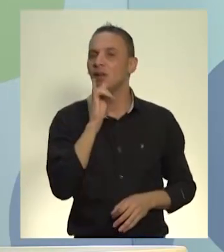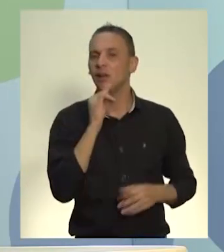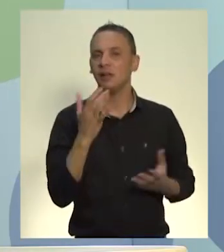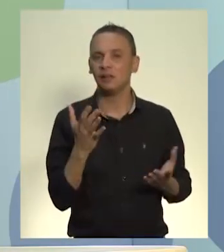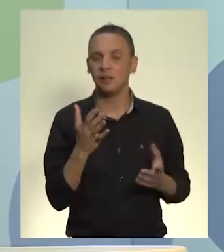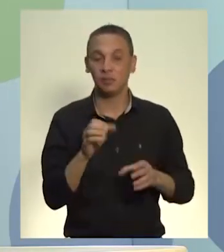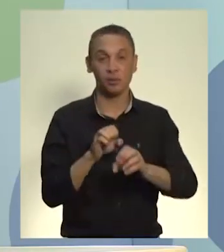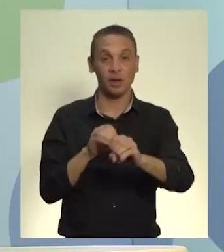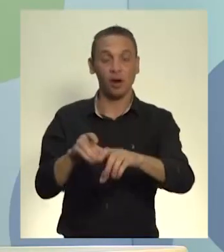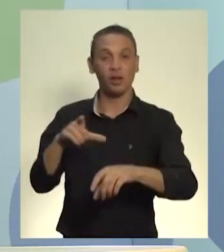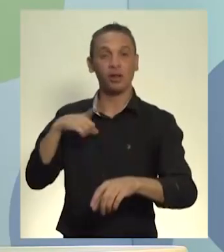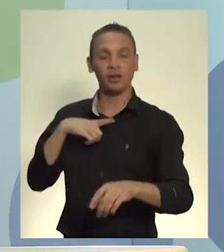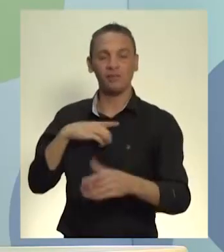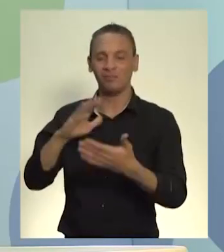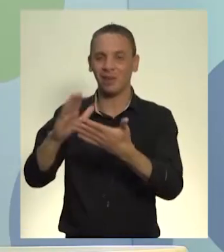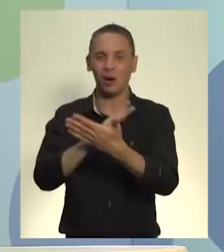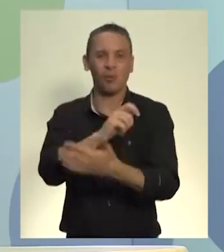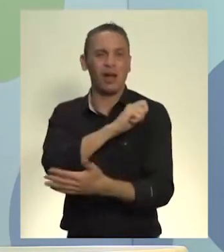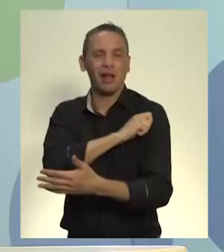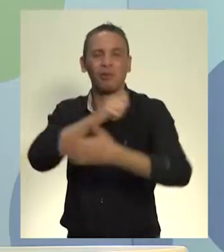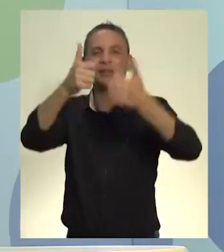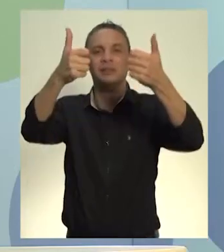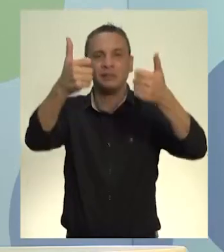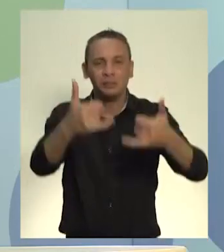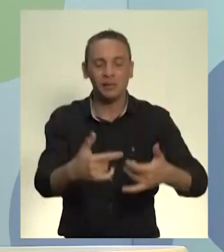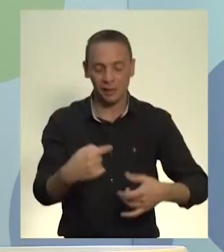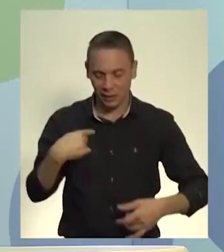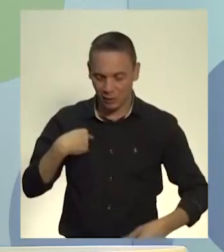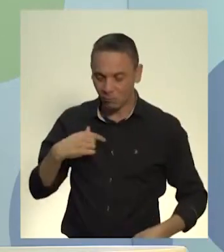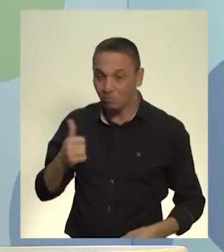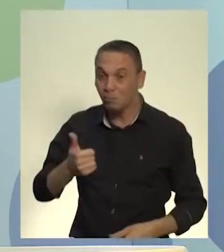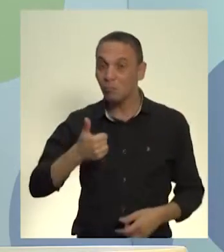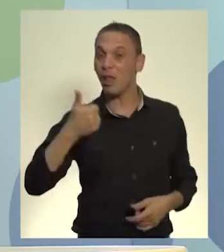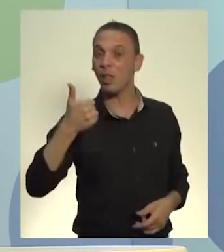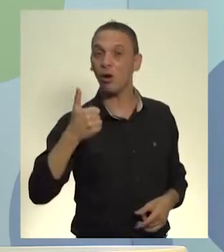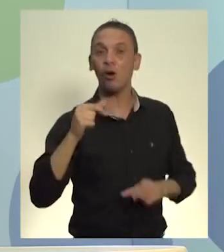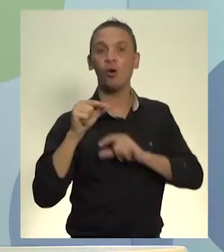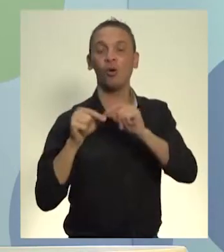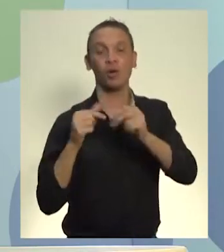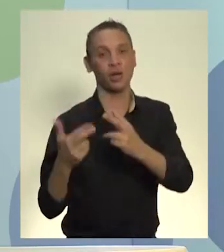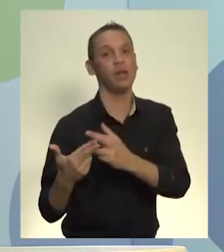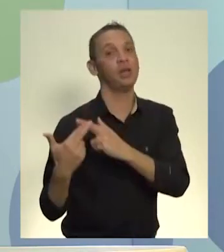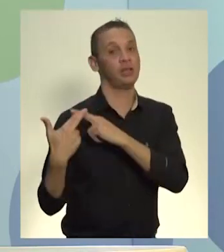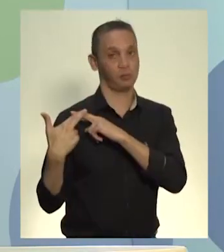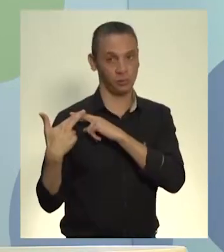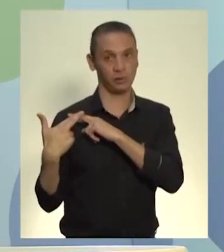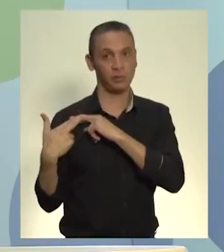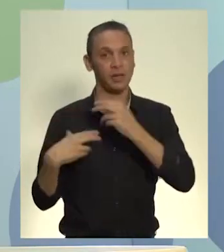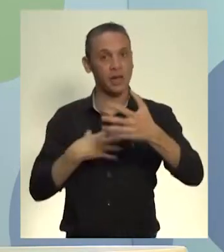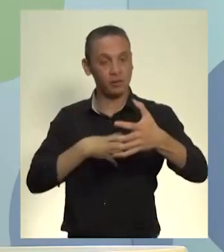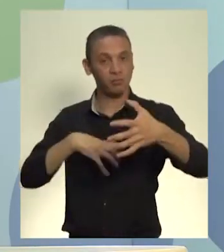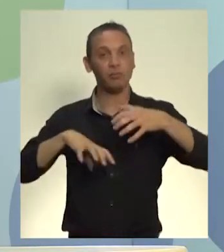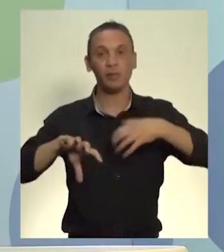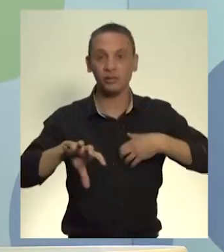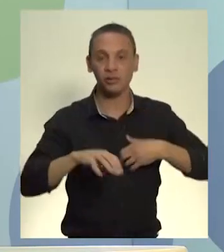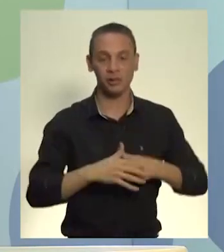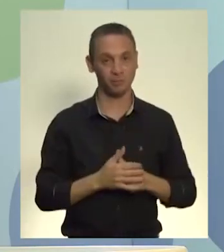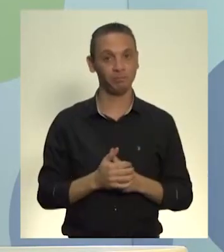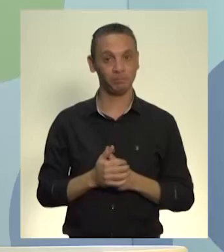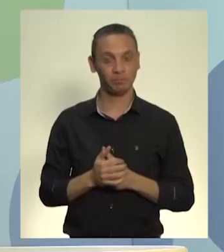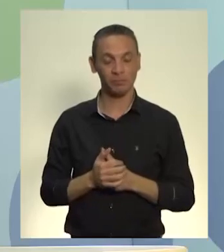nessa aula teve alguns estudantes que compartilharam que o ponto forte deles é a responsabilidade e empatia. E qual